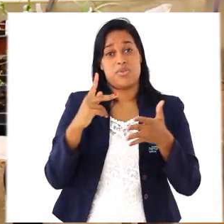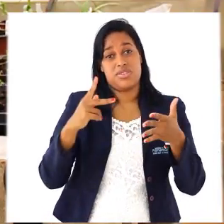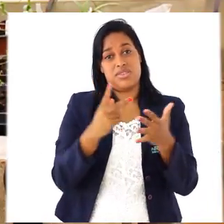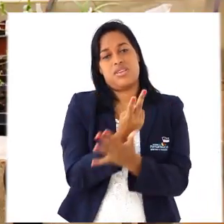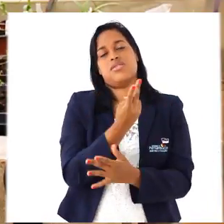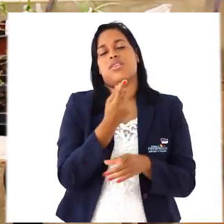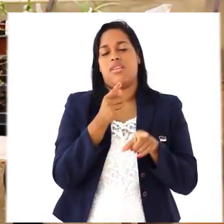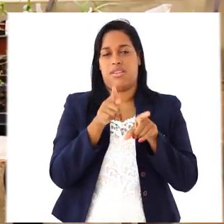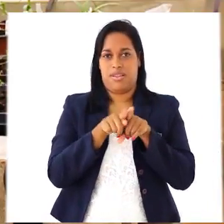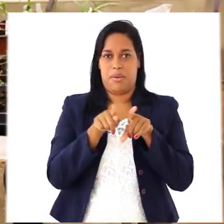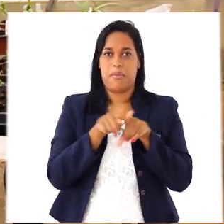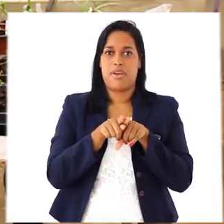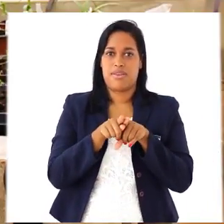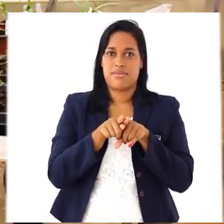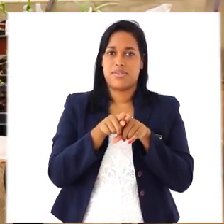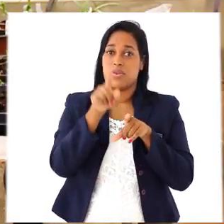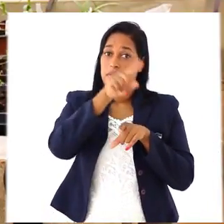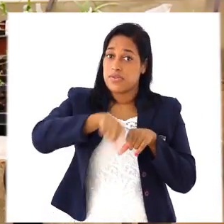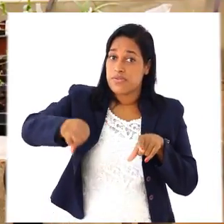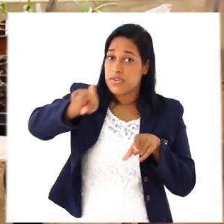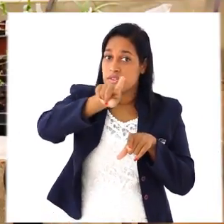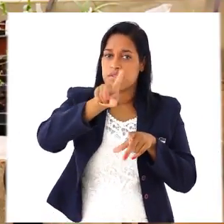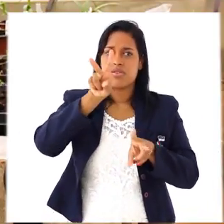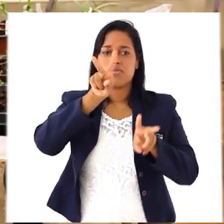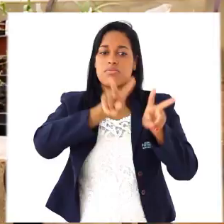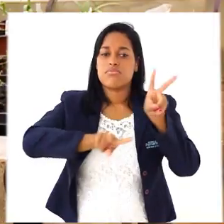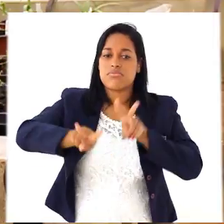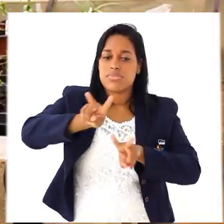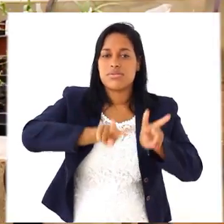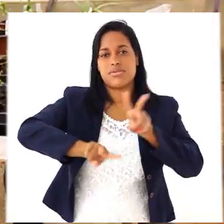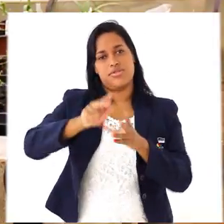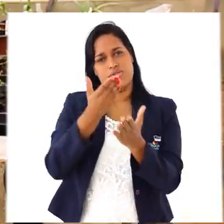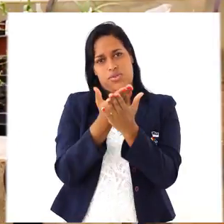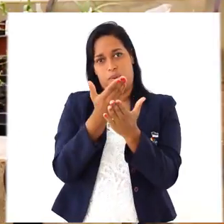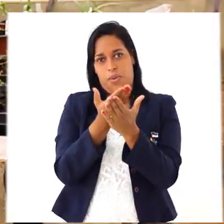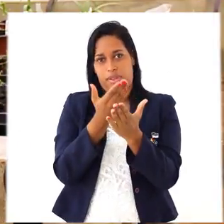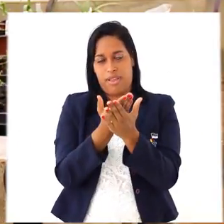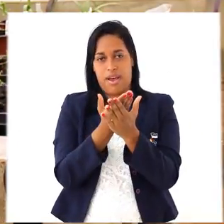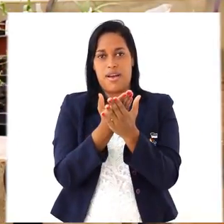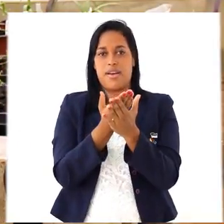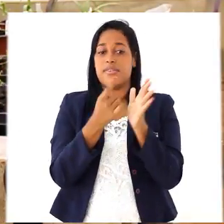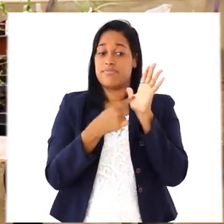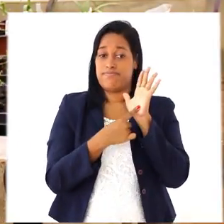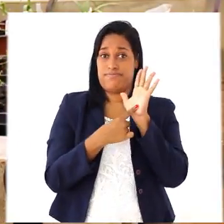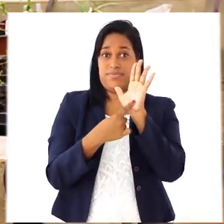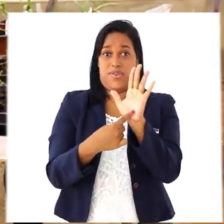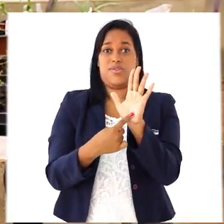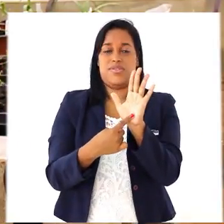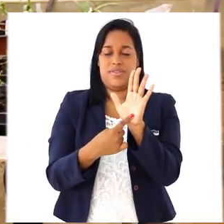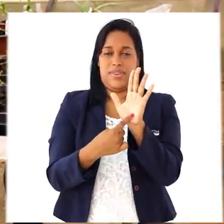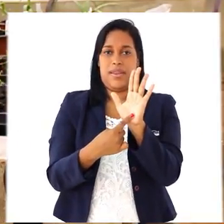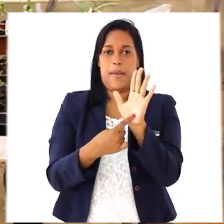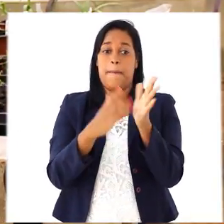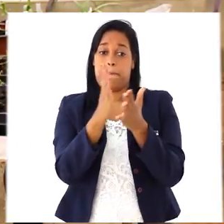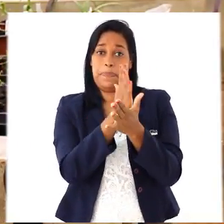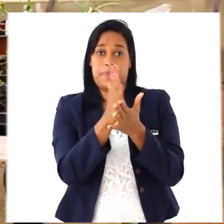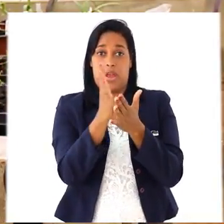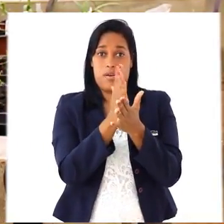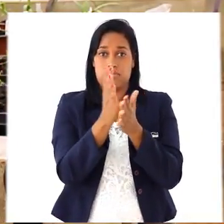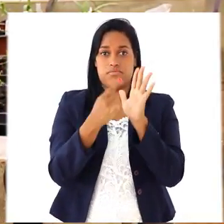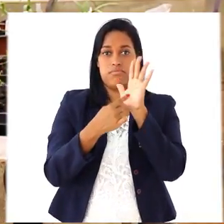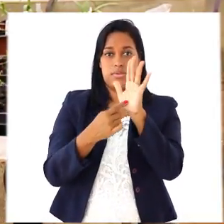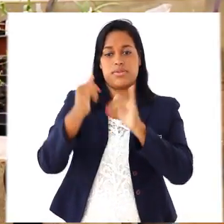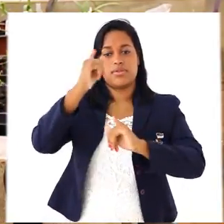relativos a esse. Então a gente vai dar uma passada em cima disso aí, a gente vai mostrar A gente vai mostrar os agrotóxicos,